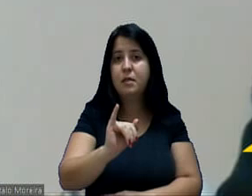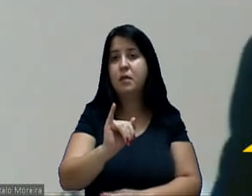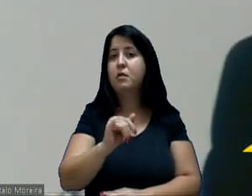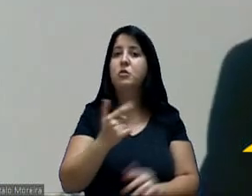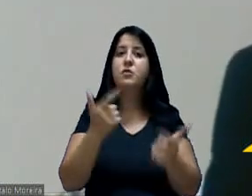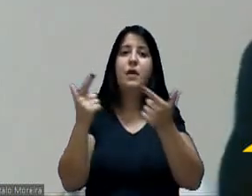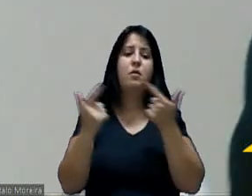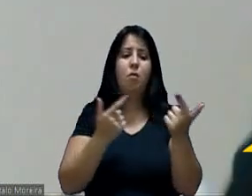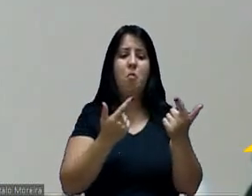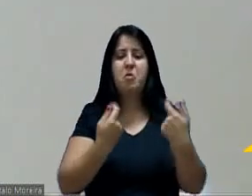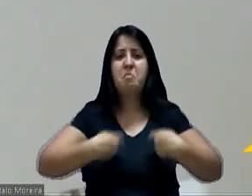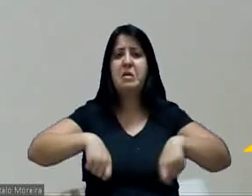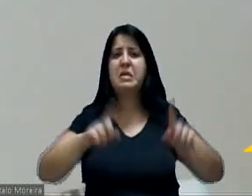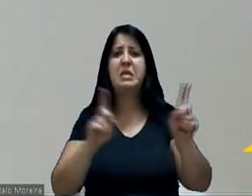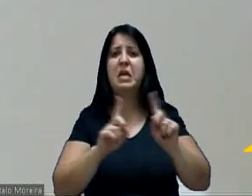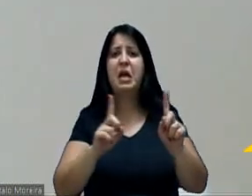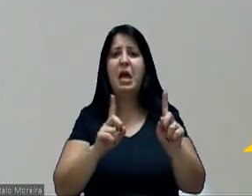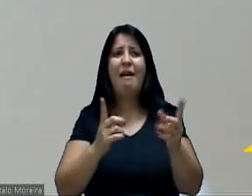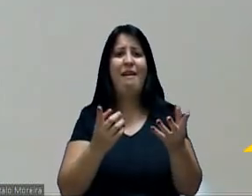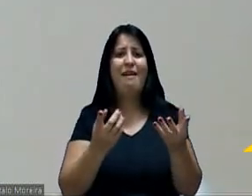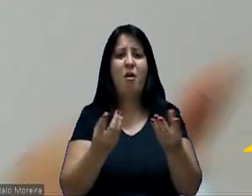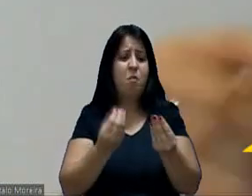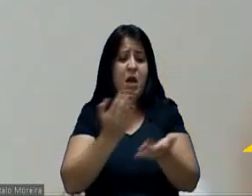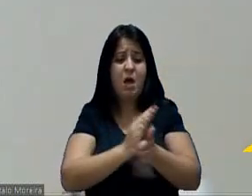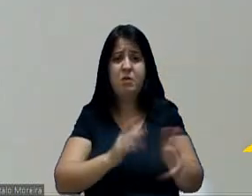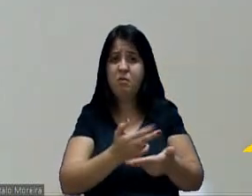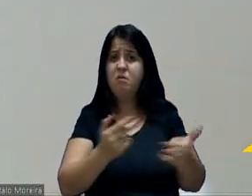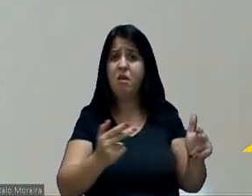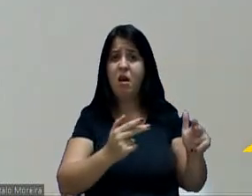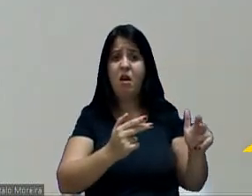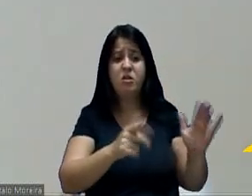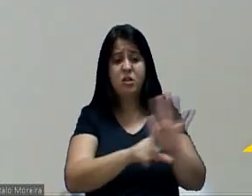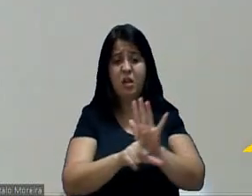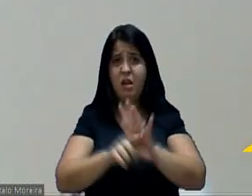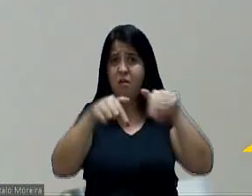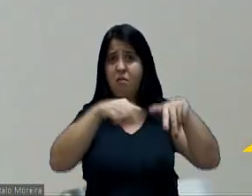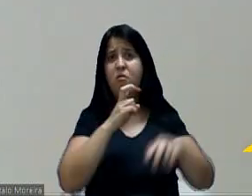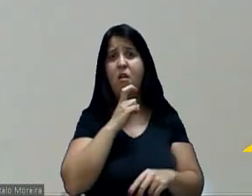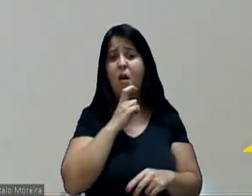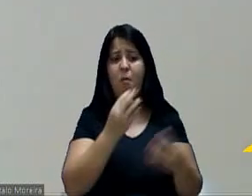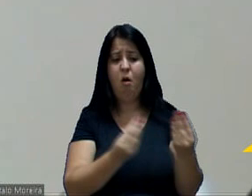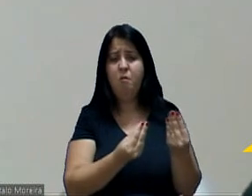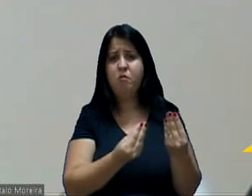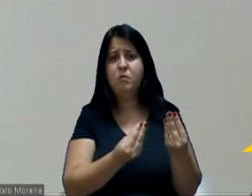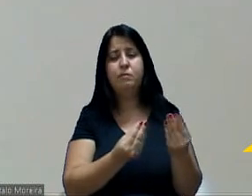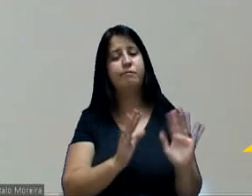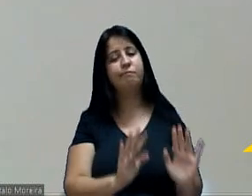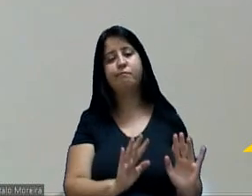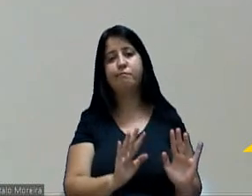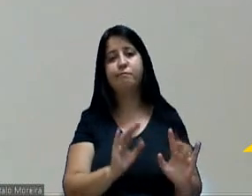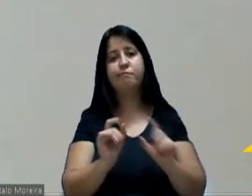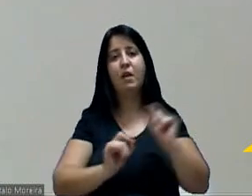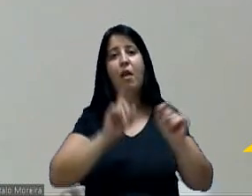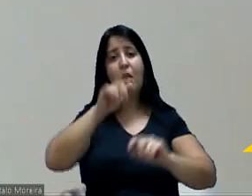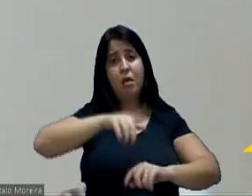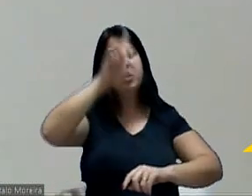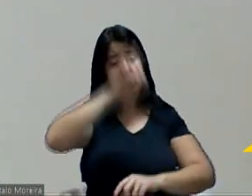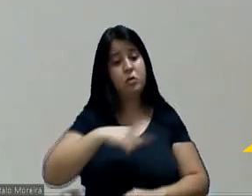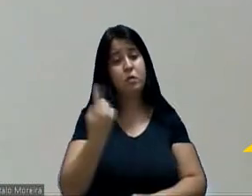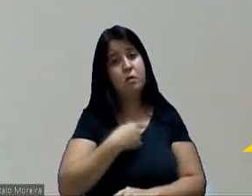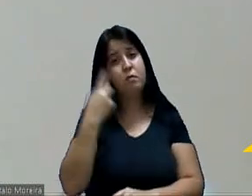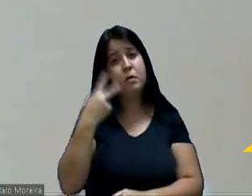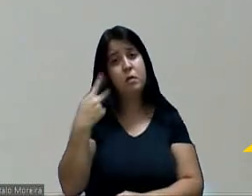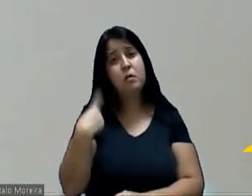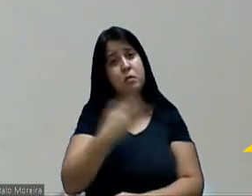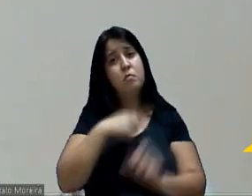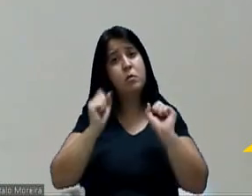não precisava, então. Acaba, então, com a emenda positiva, se acaba. Deixa tudo na mão do Poder Executivo. A emenda impositiva trata do direito do vereador poder